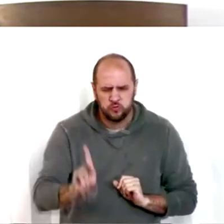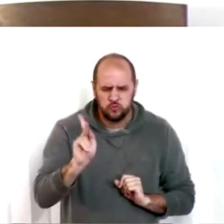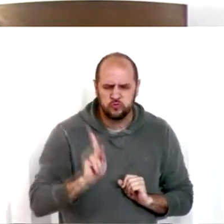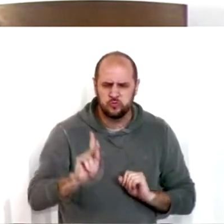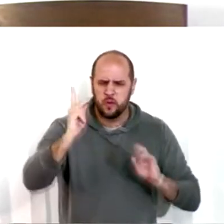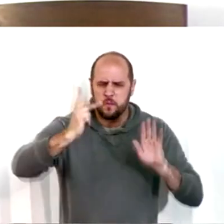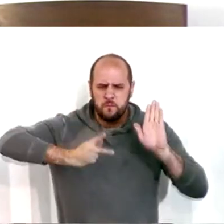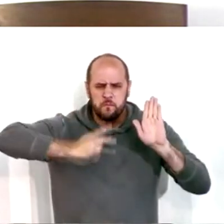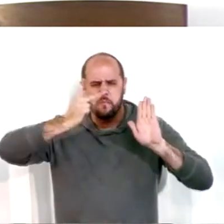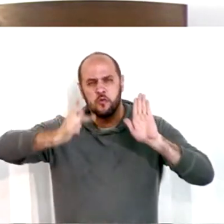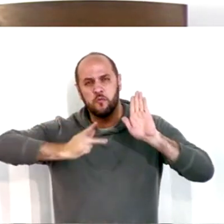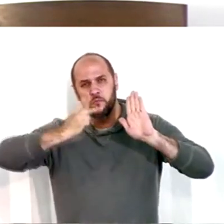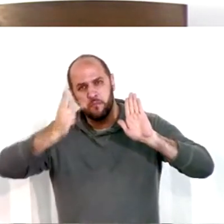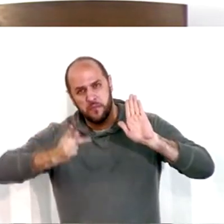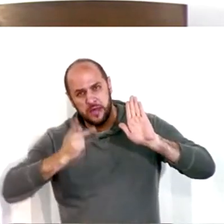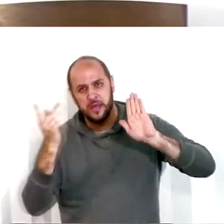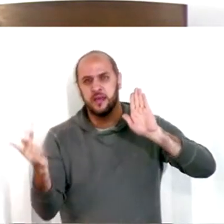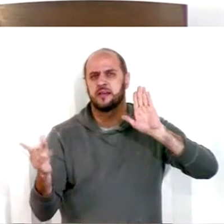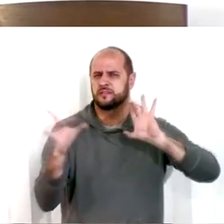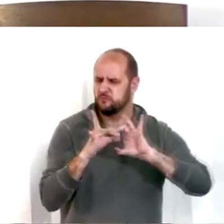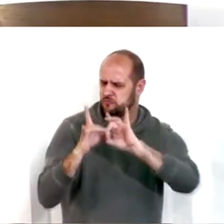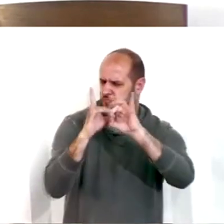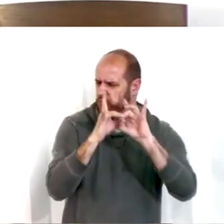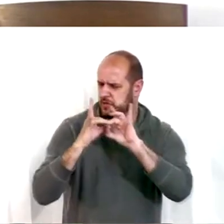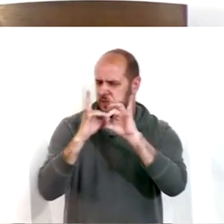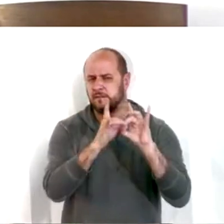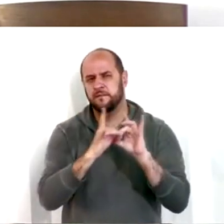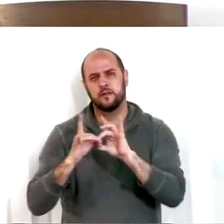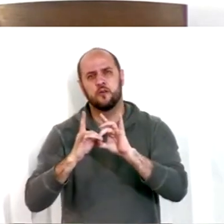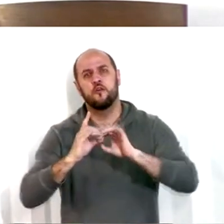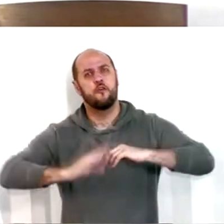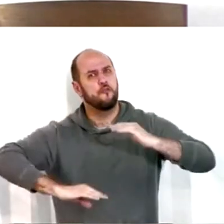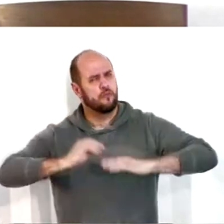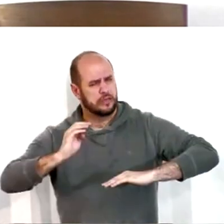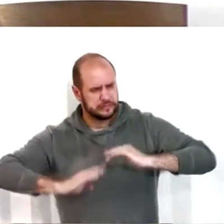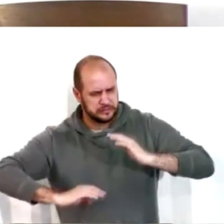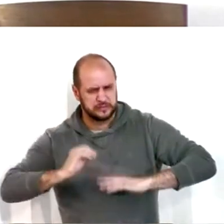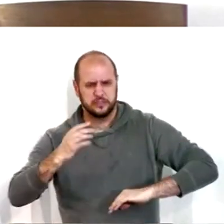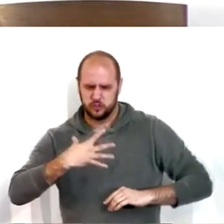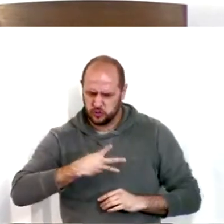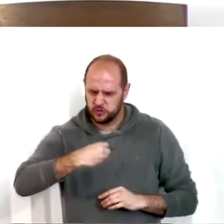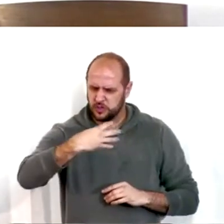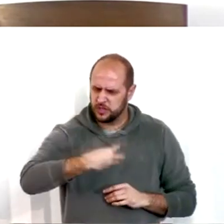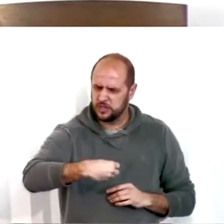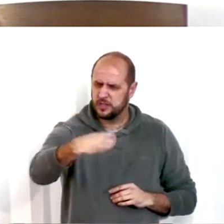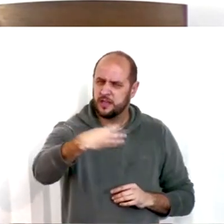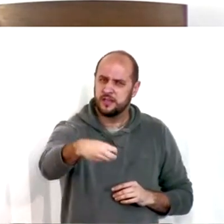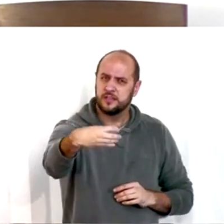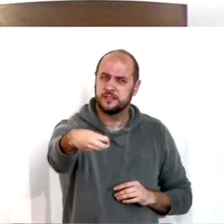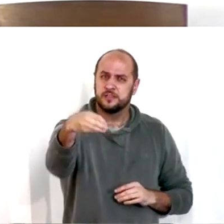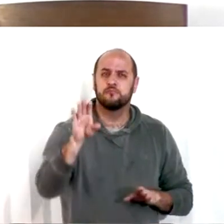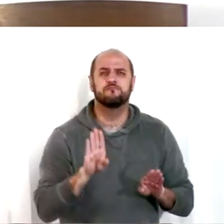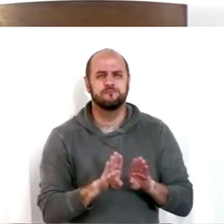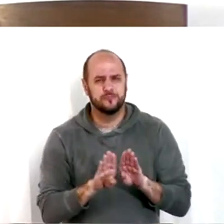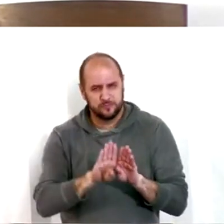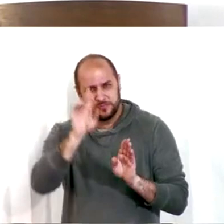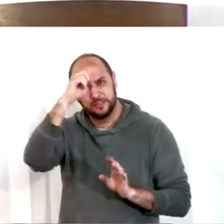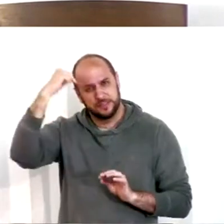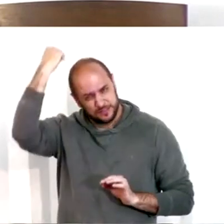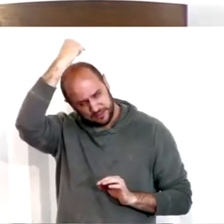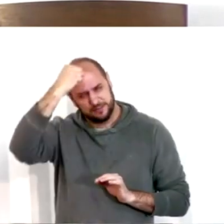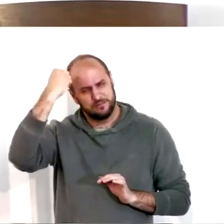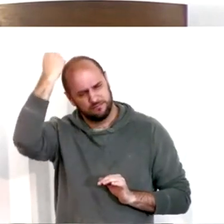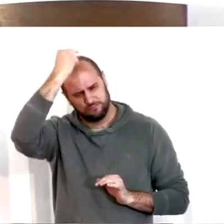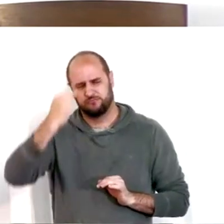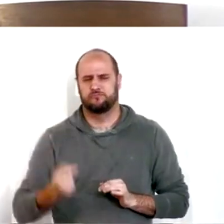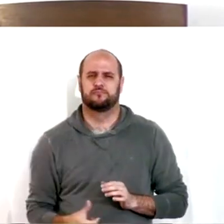das promessas pactuais e sua concretização de geração em geração.